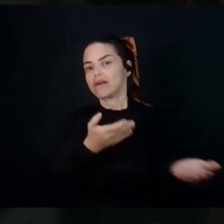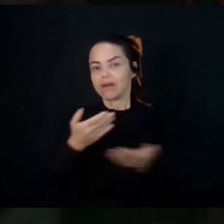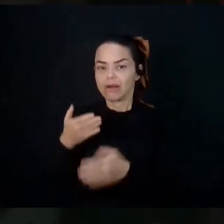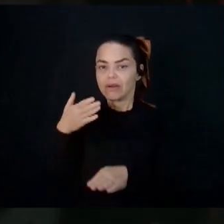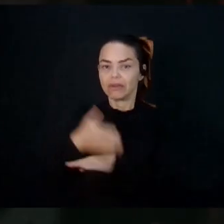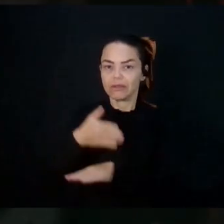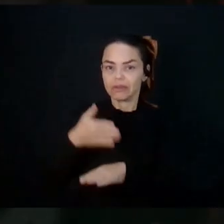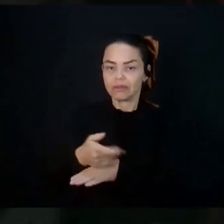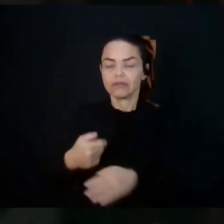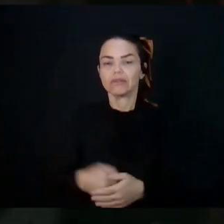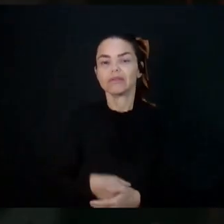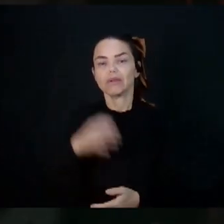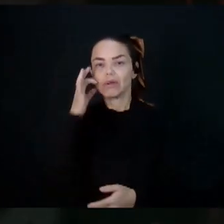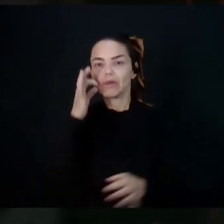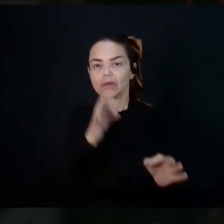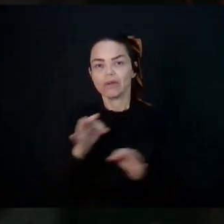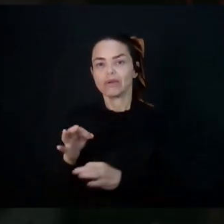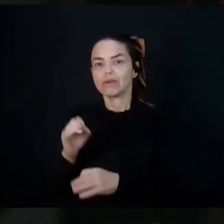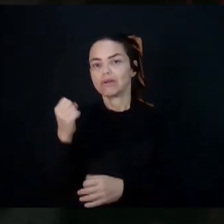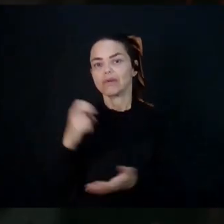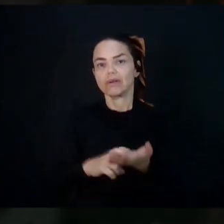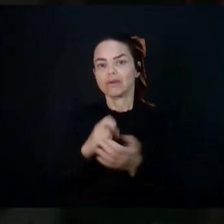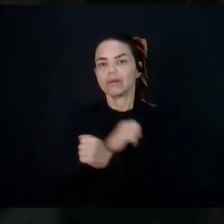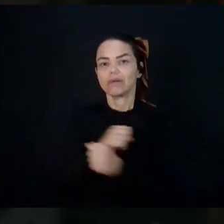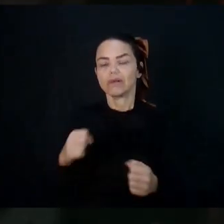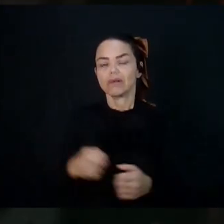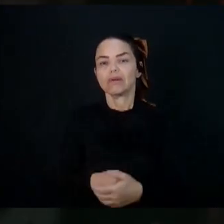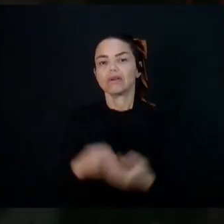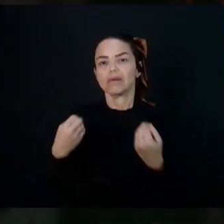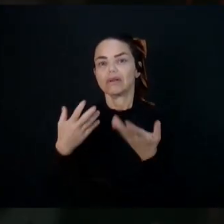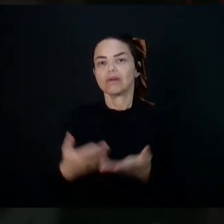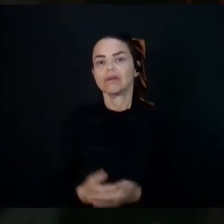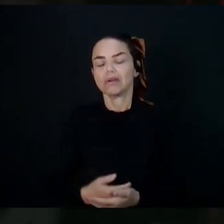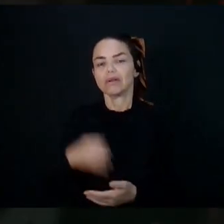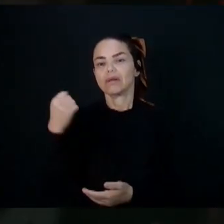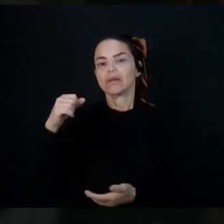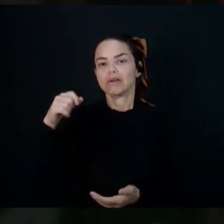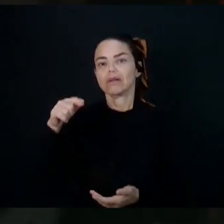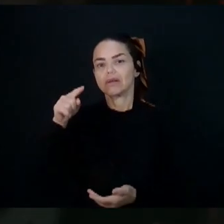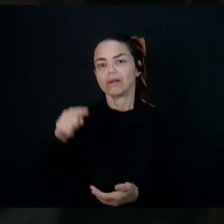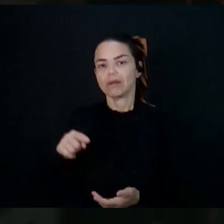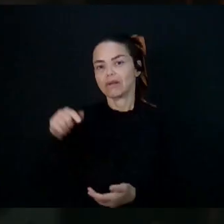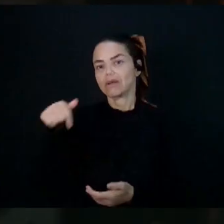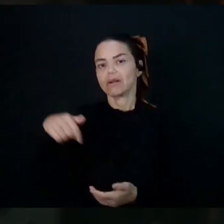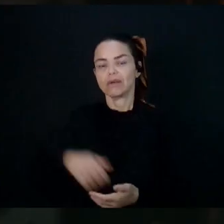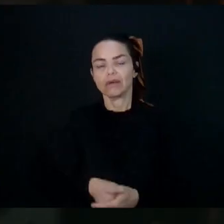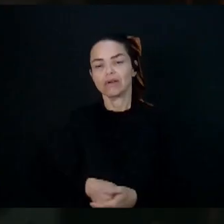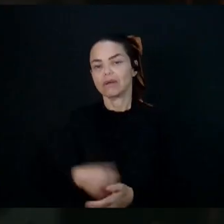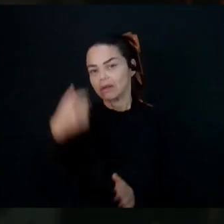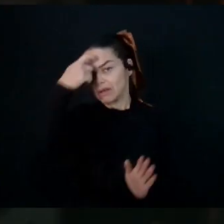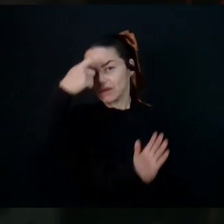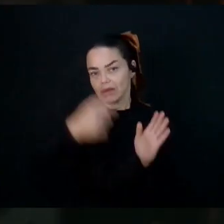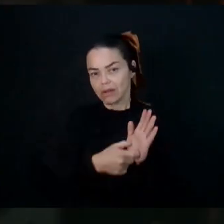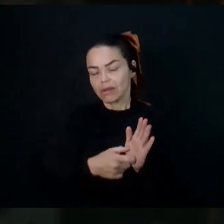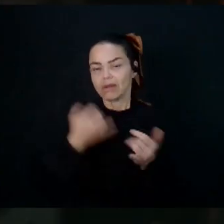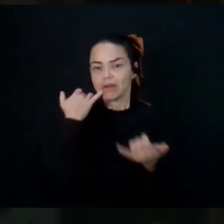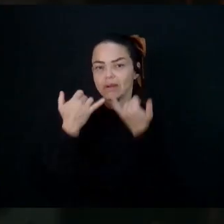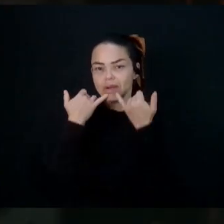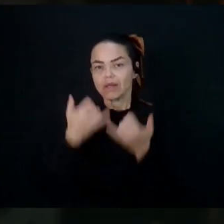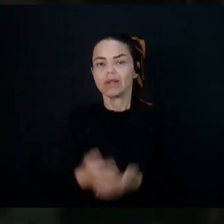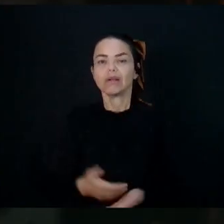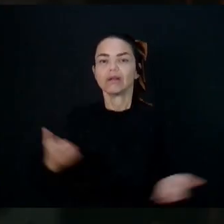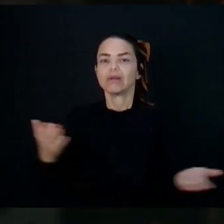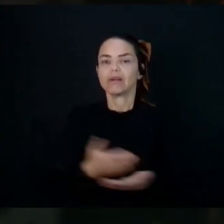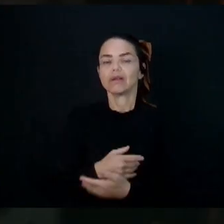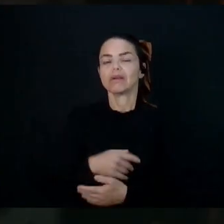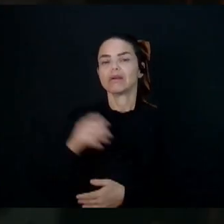gente ao vivo a partir das 8 da manhã. Entregando então agora 9h07. A Iria está chegando aí, trazendo informações atualizadas. Ao